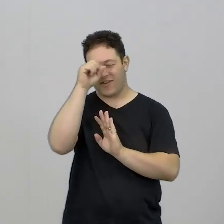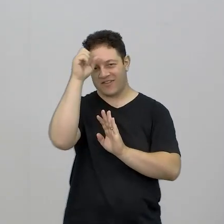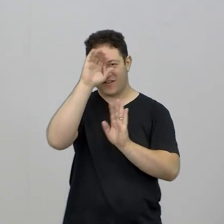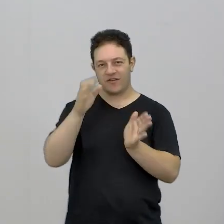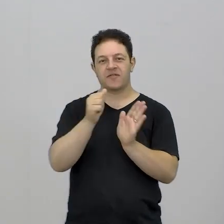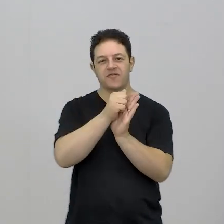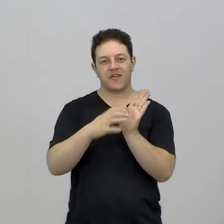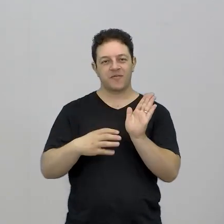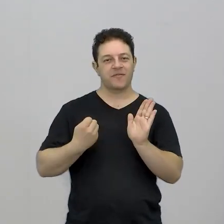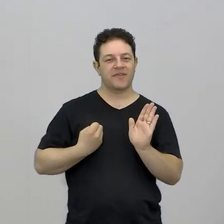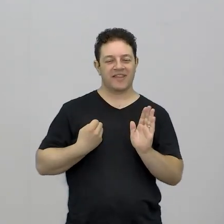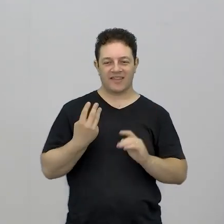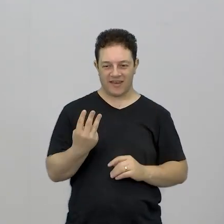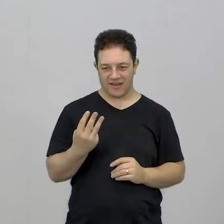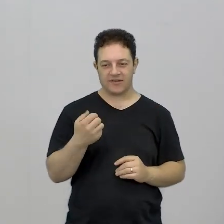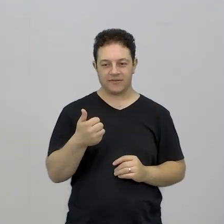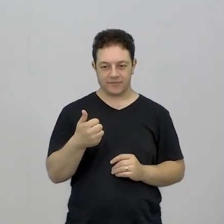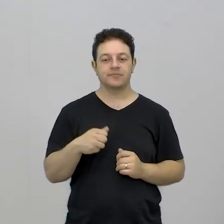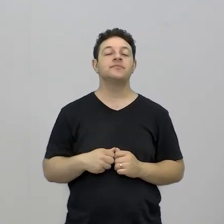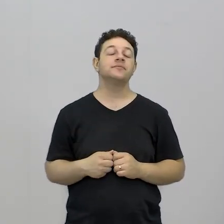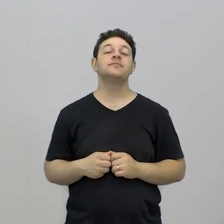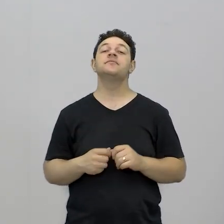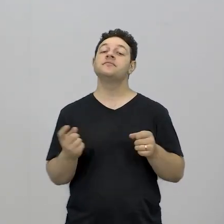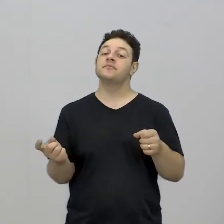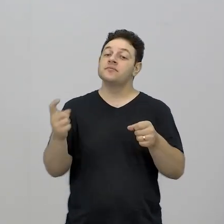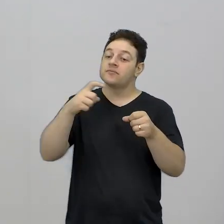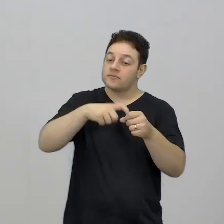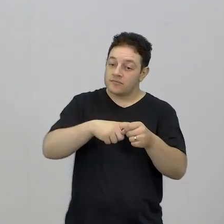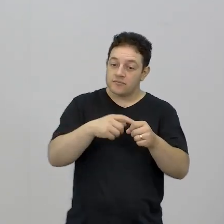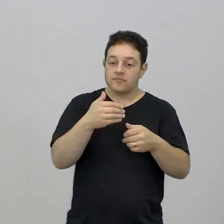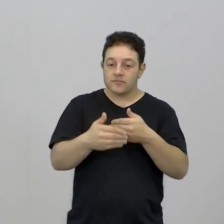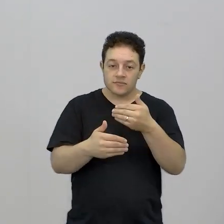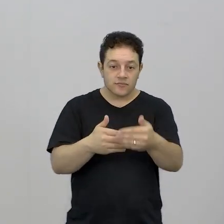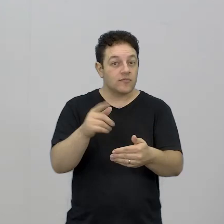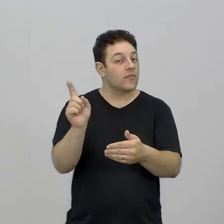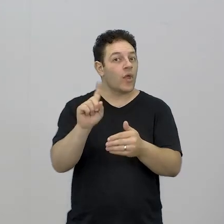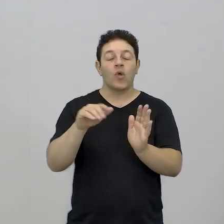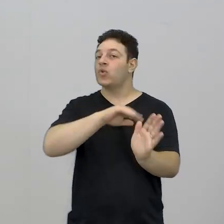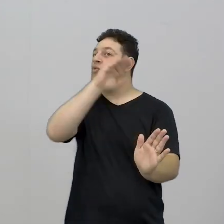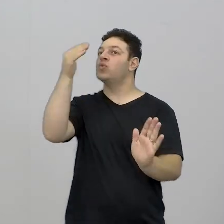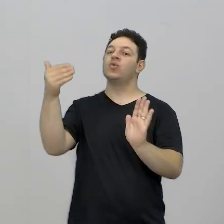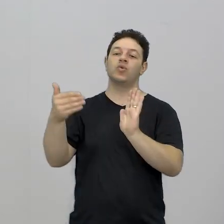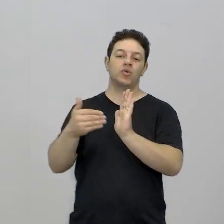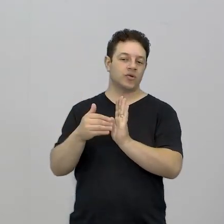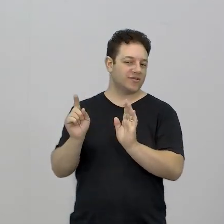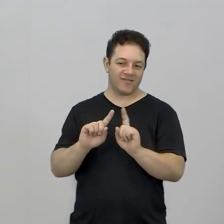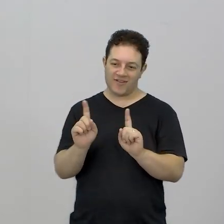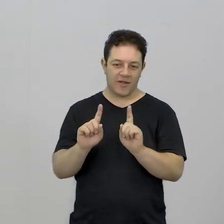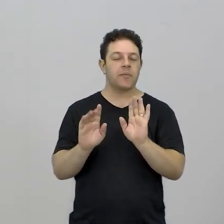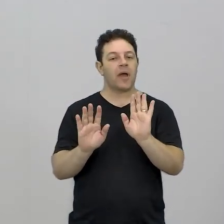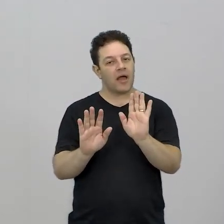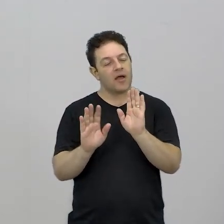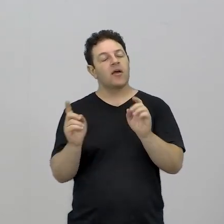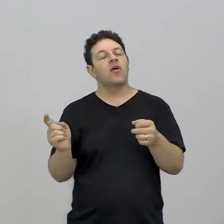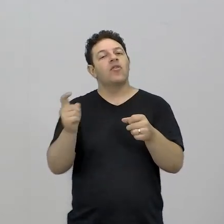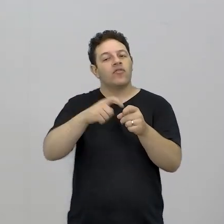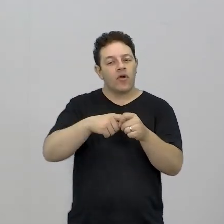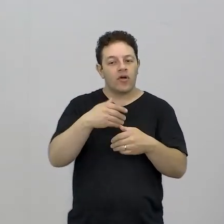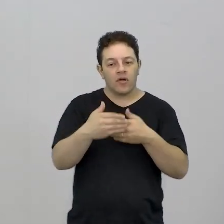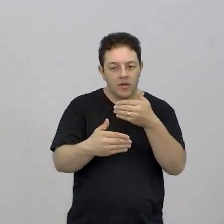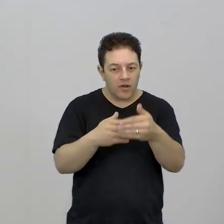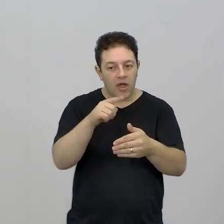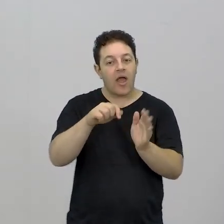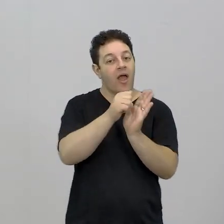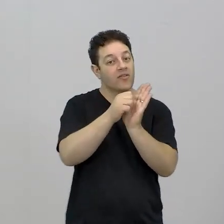atividade 3. Então olha só, gente, é uma retomada não do componente inteiro, por enquanto, tanto, mas é uma retomada da